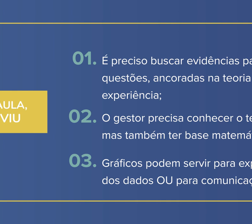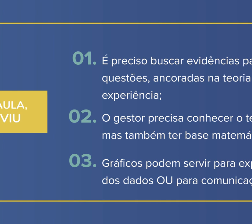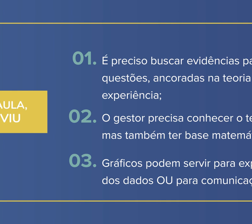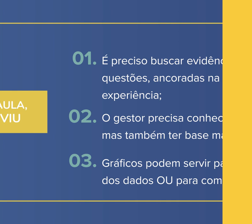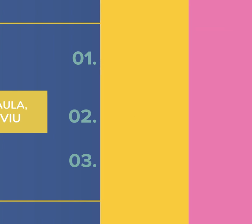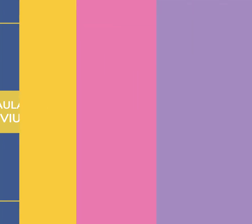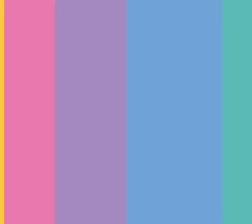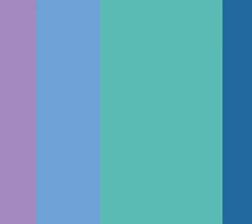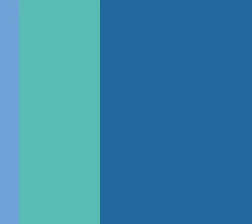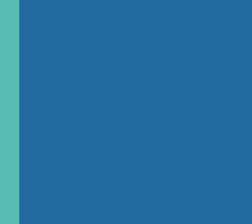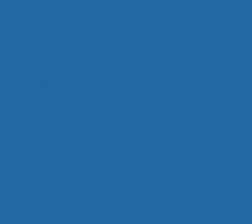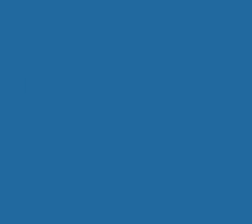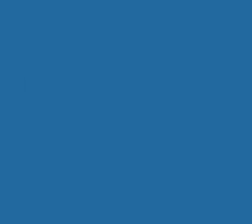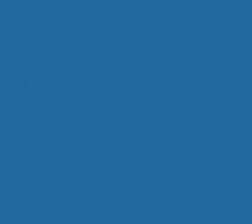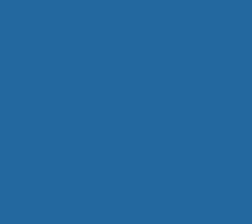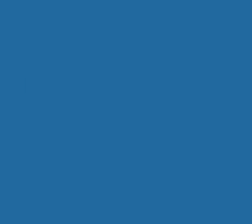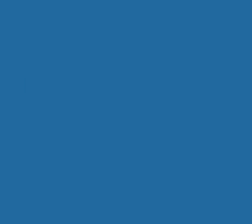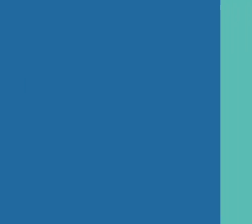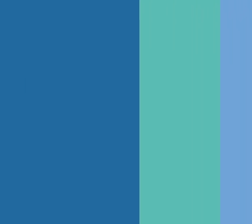maior, certo?